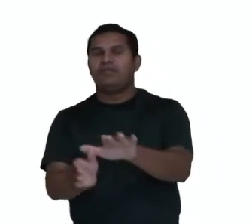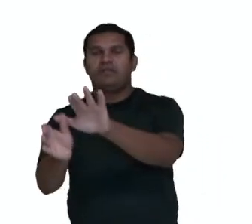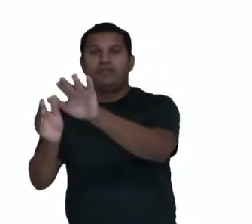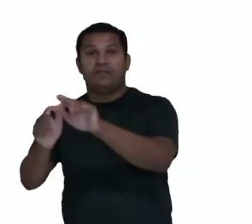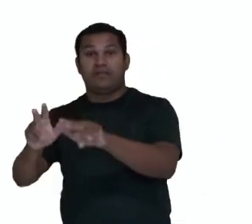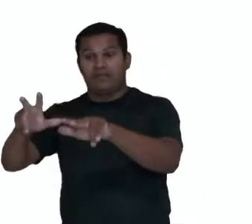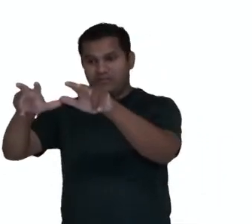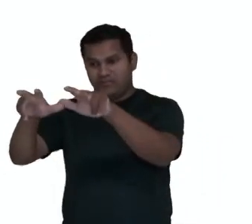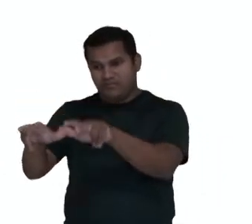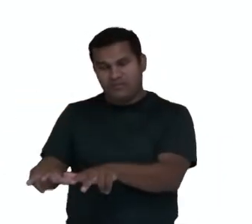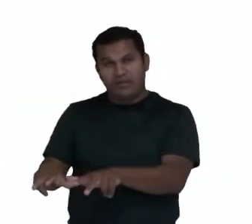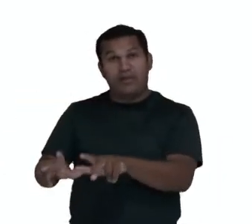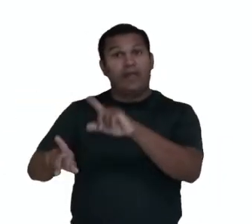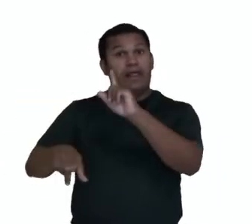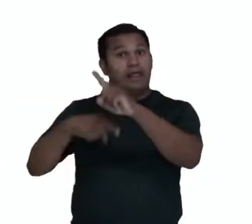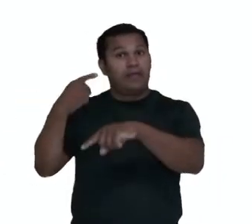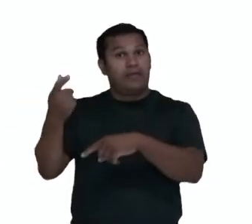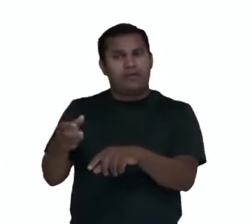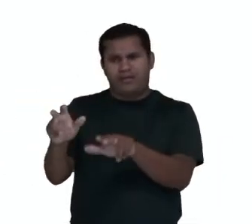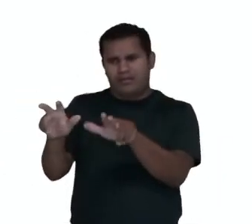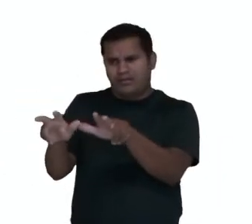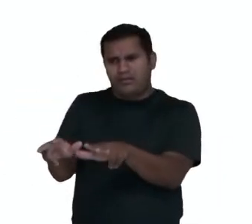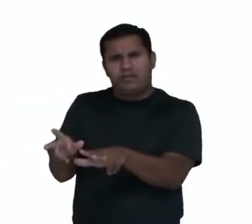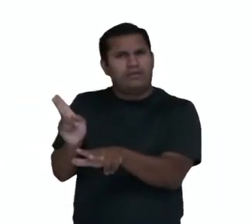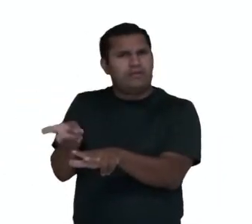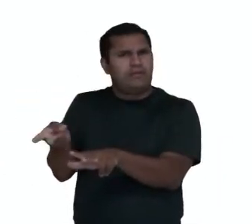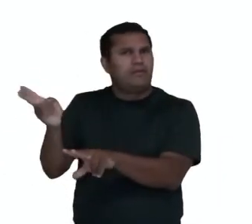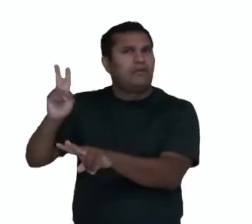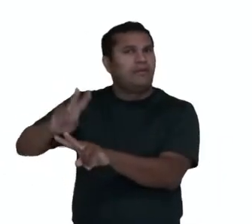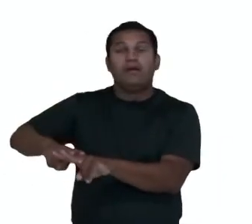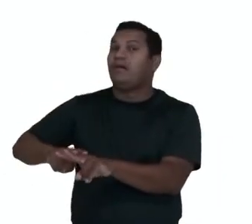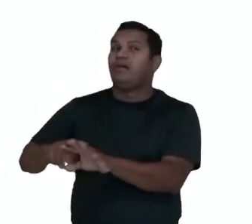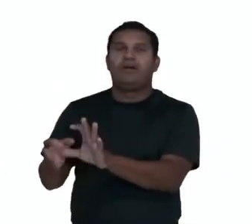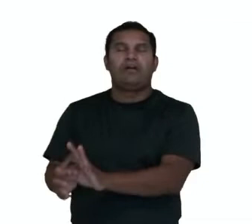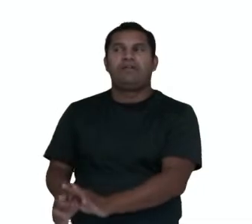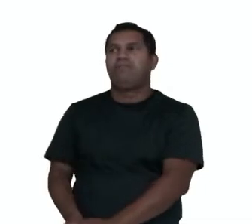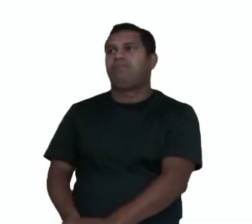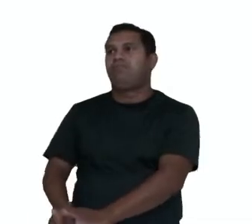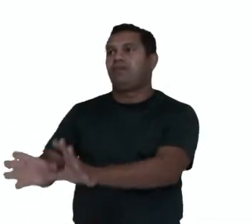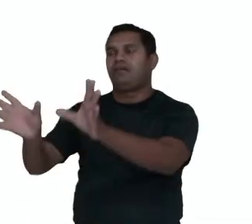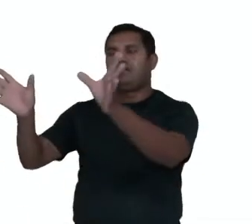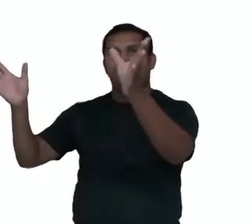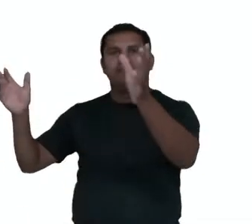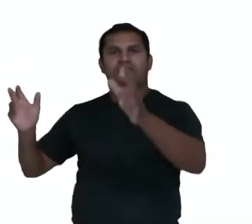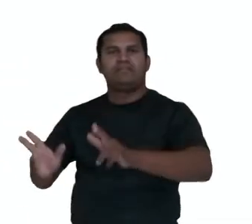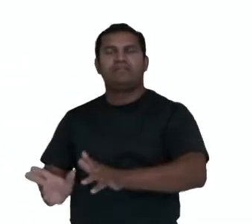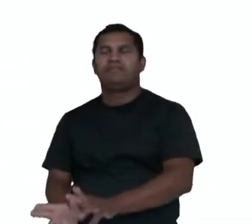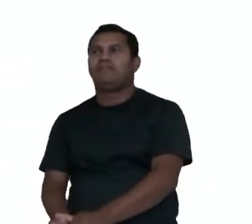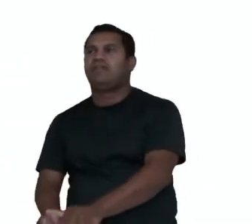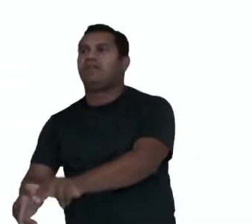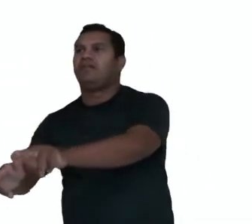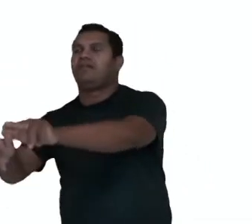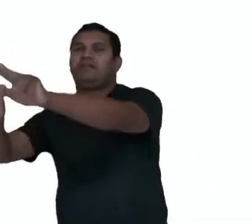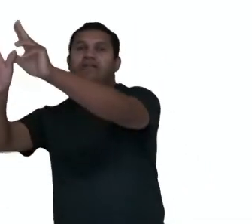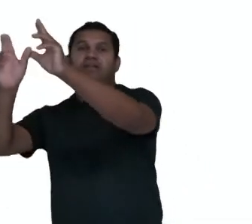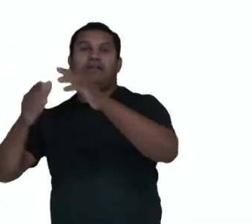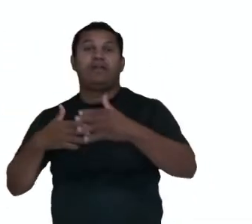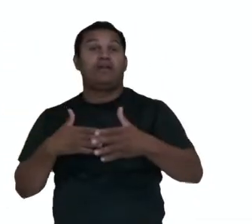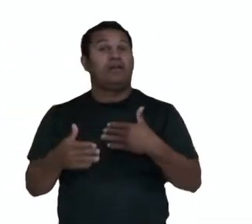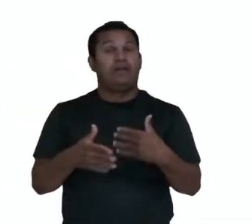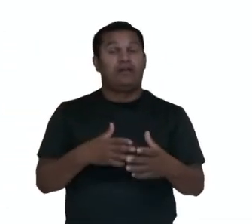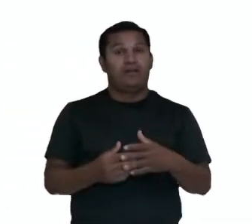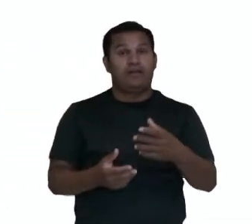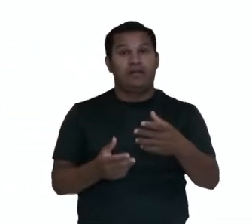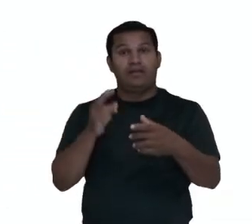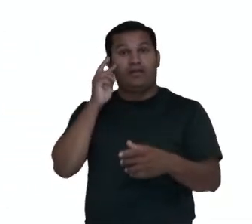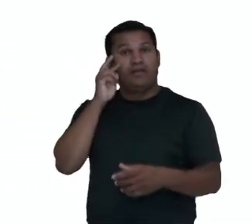têm pouso nem porto, alimentam-se um instante em cada par de mãos e partem. E olhas então, essas tuas